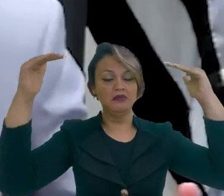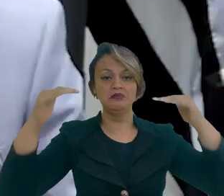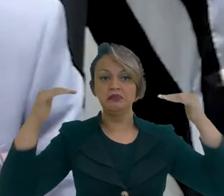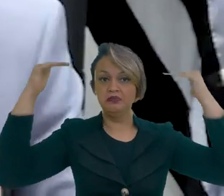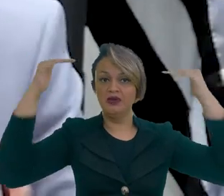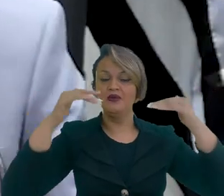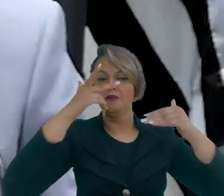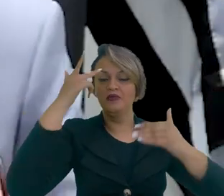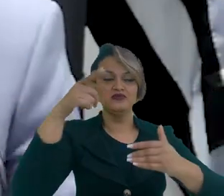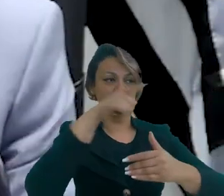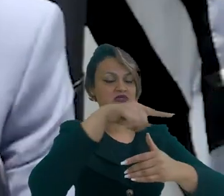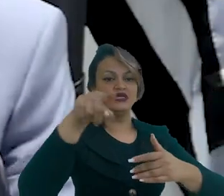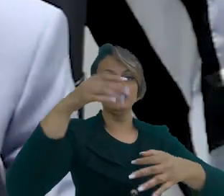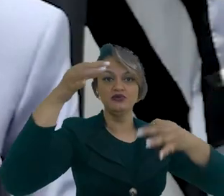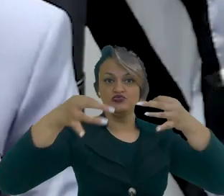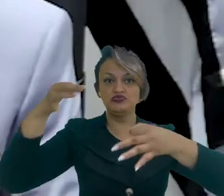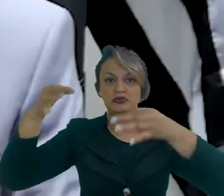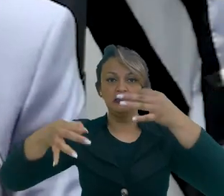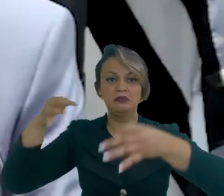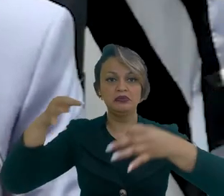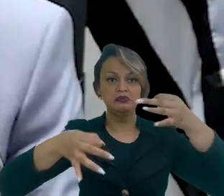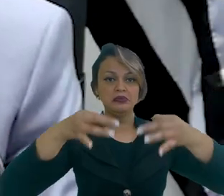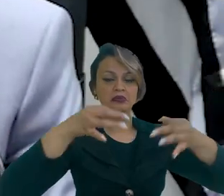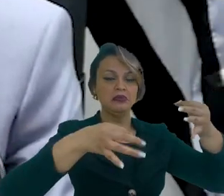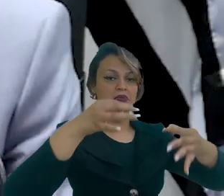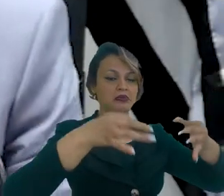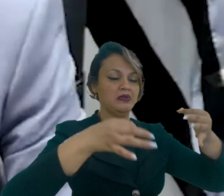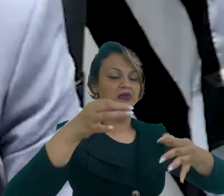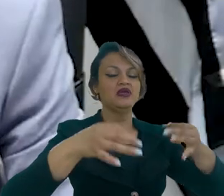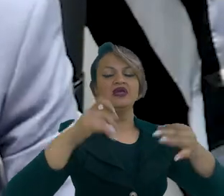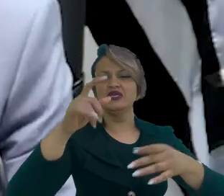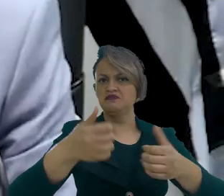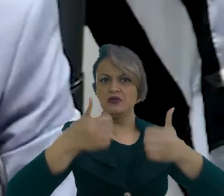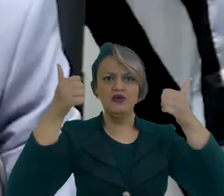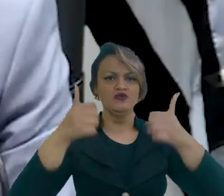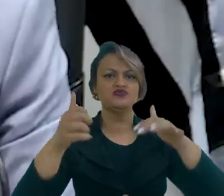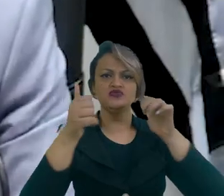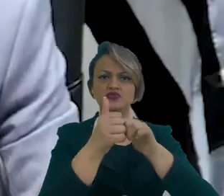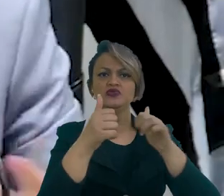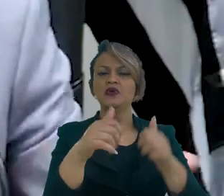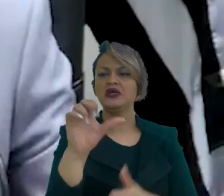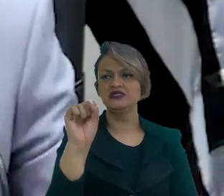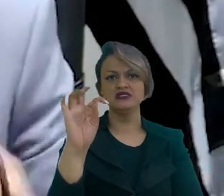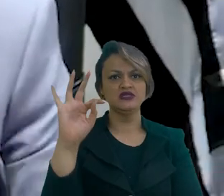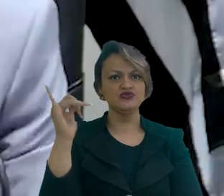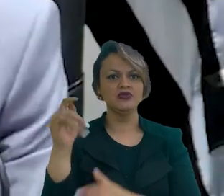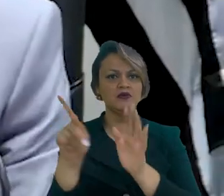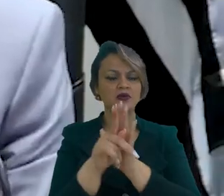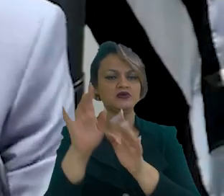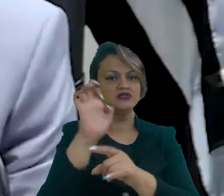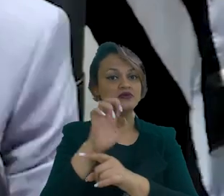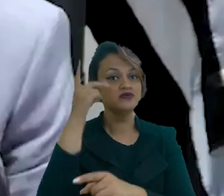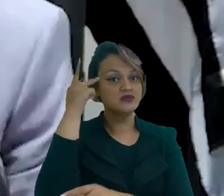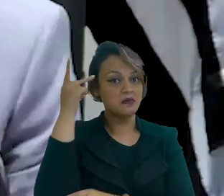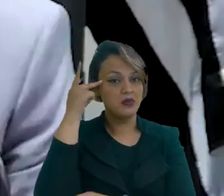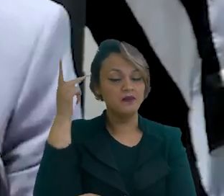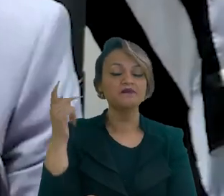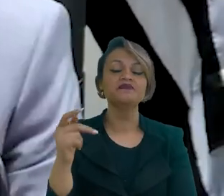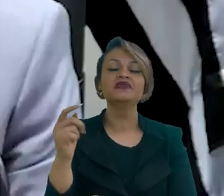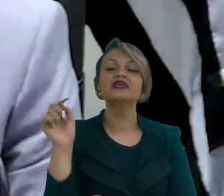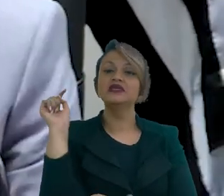altíssimo respeito altíssimo nível com jogadores de nossa talvez melhores né junto com Tribunal de Justiça de São Paulo